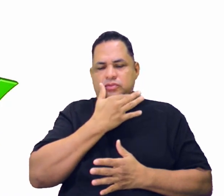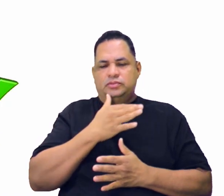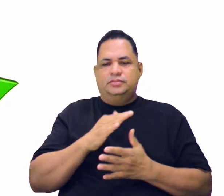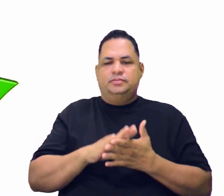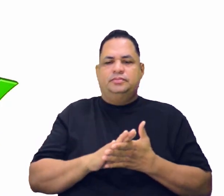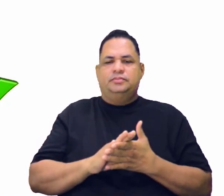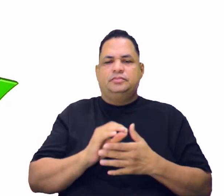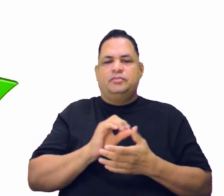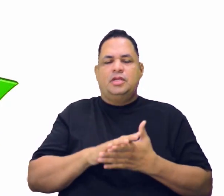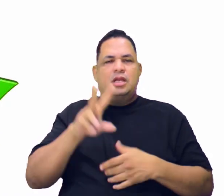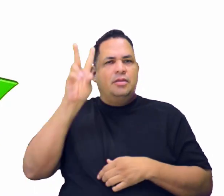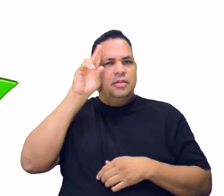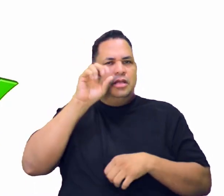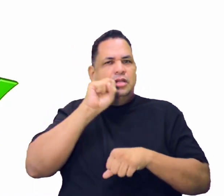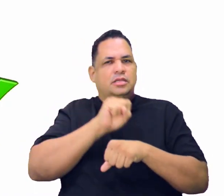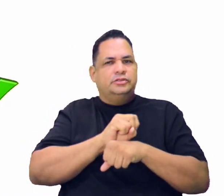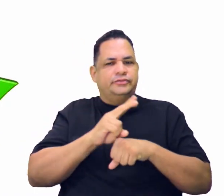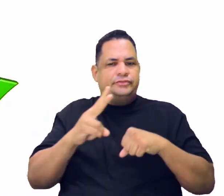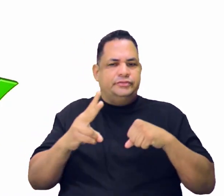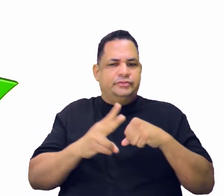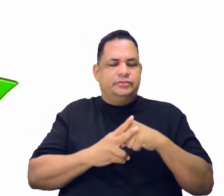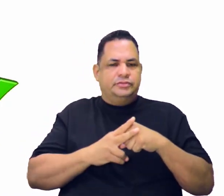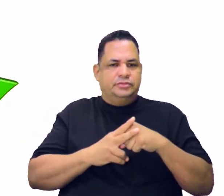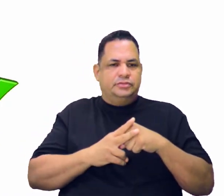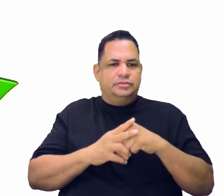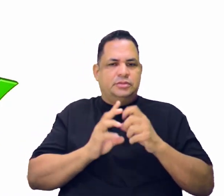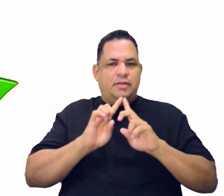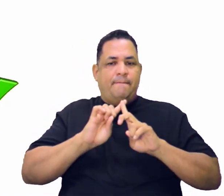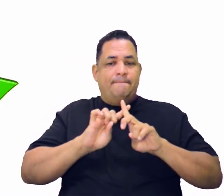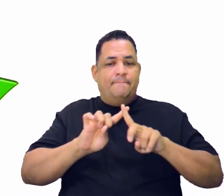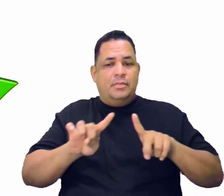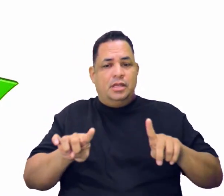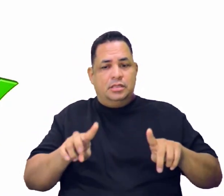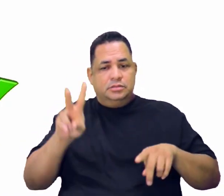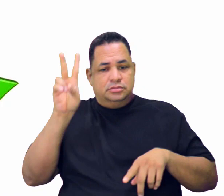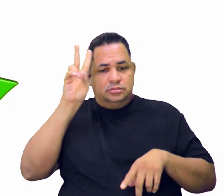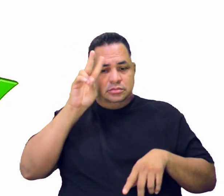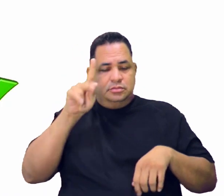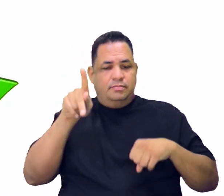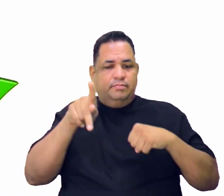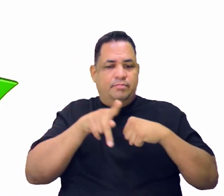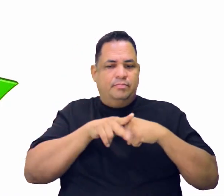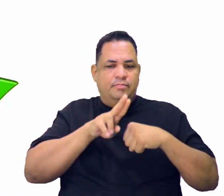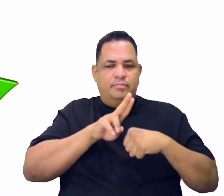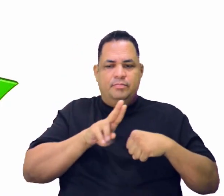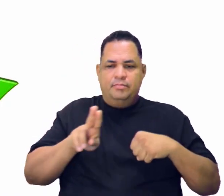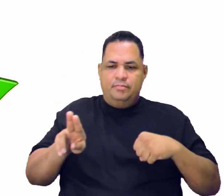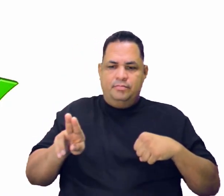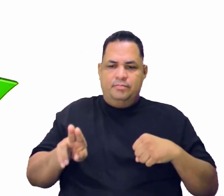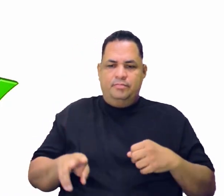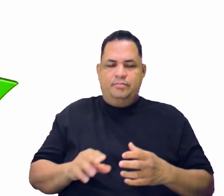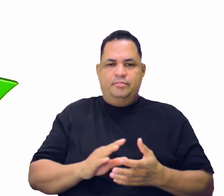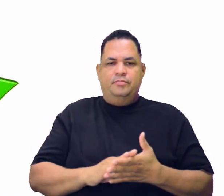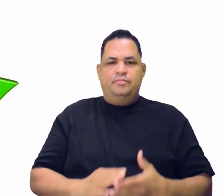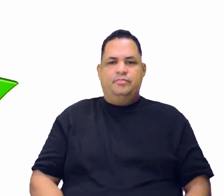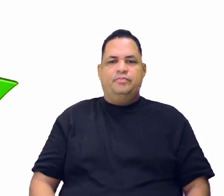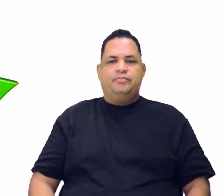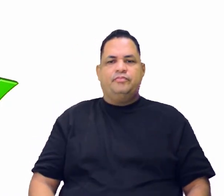que ele é advérbio. E o mas, você vai lembrar que é o quê? Uma